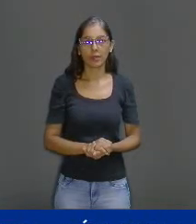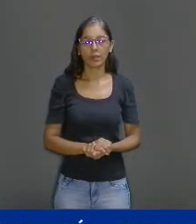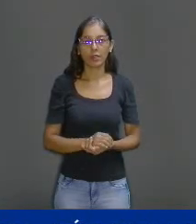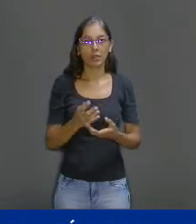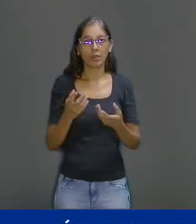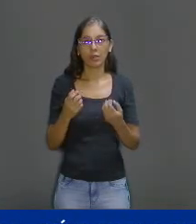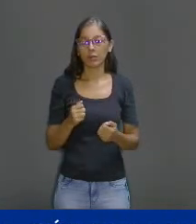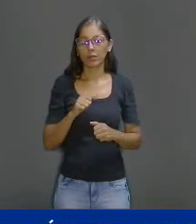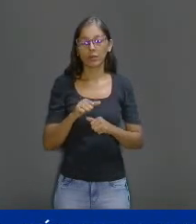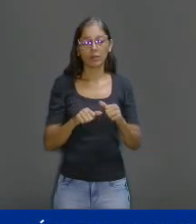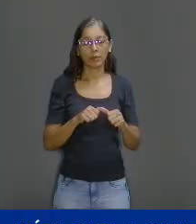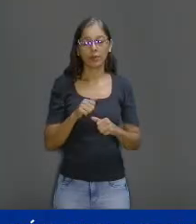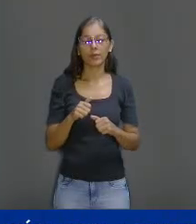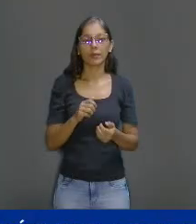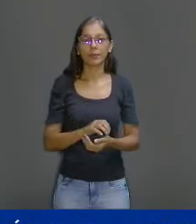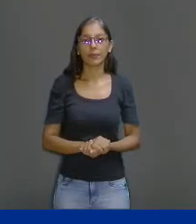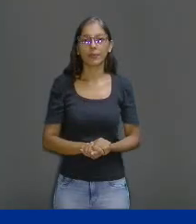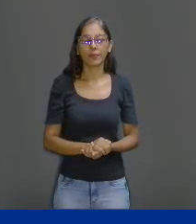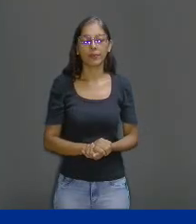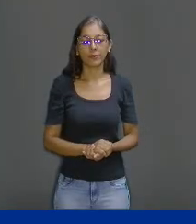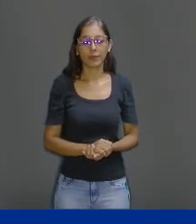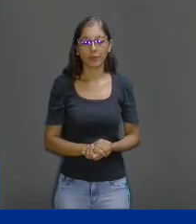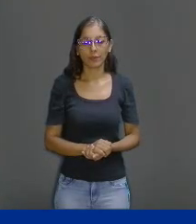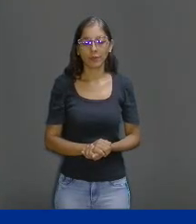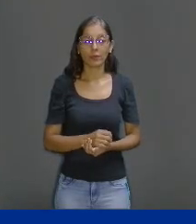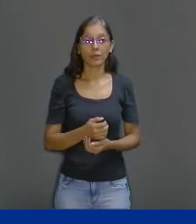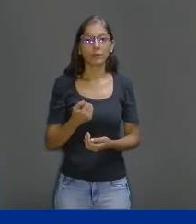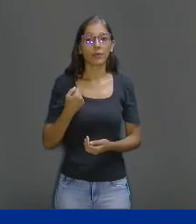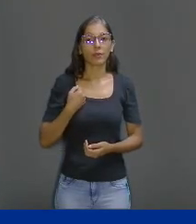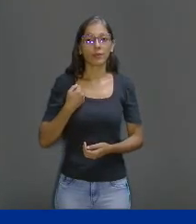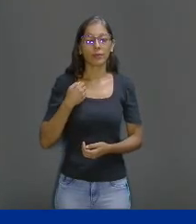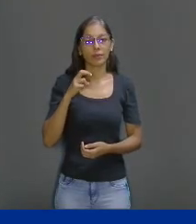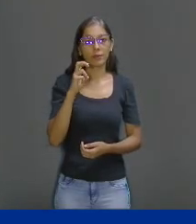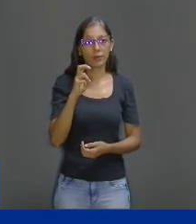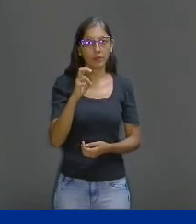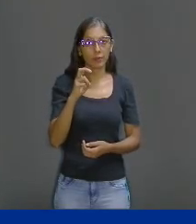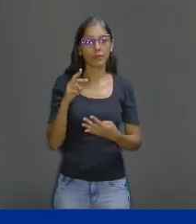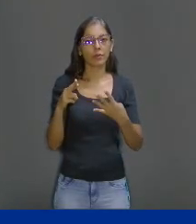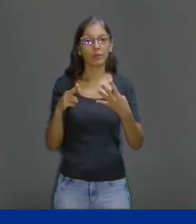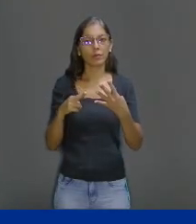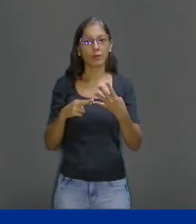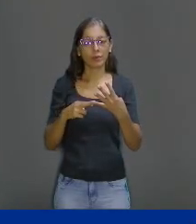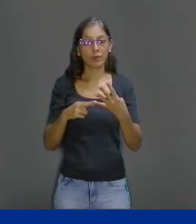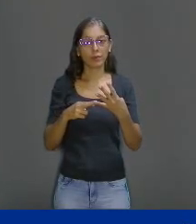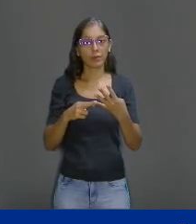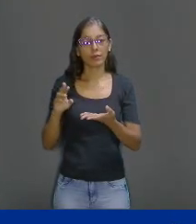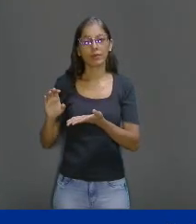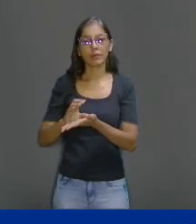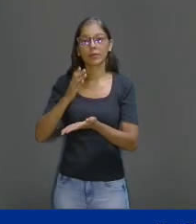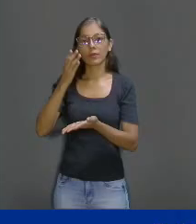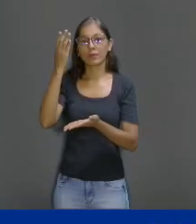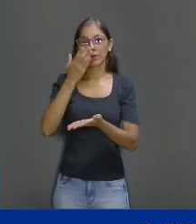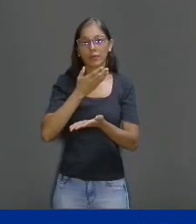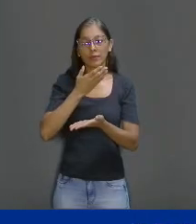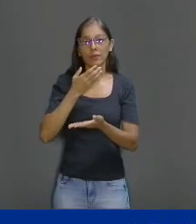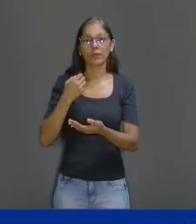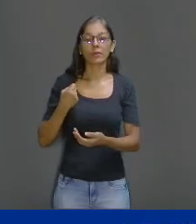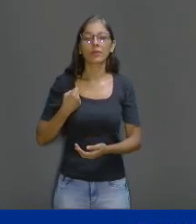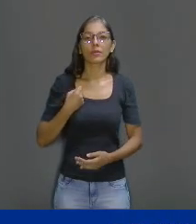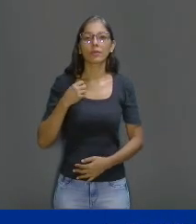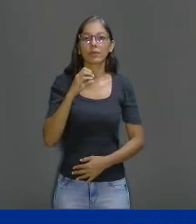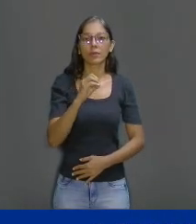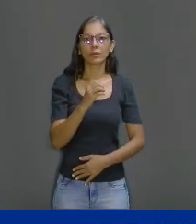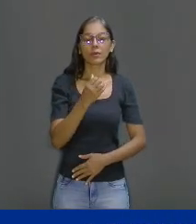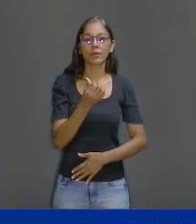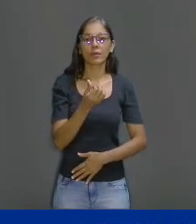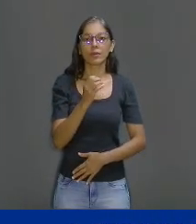nos termos do voto da juíza relatora. O número 5º da pauta é um recurso eleitoral na prestação de contas eleitorais número